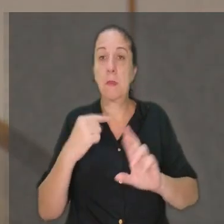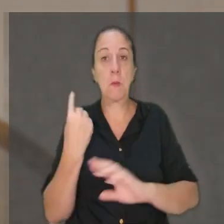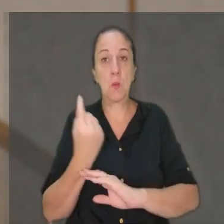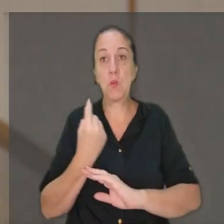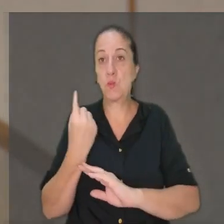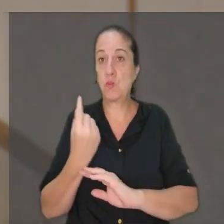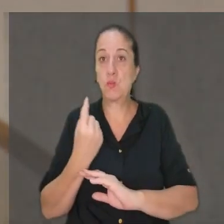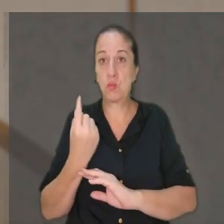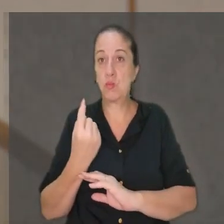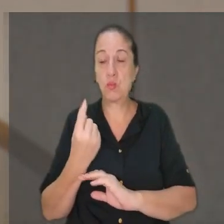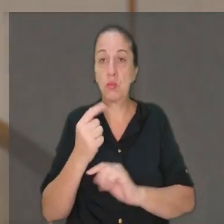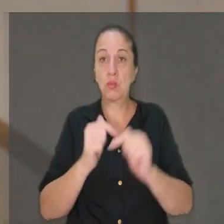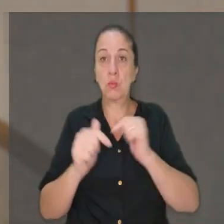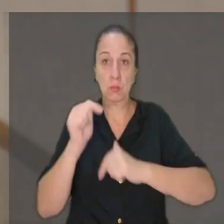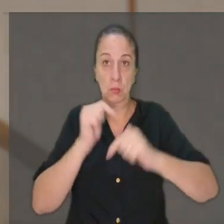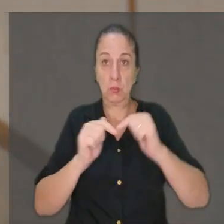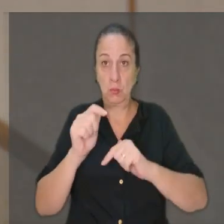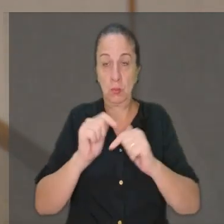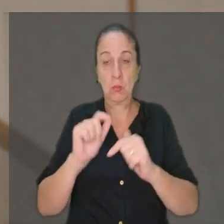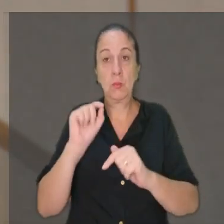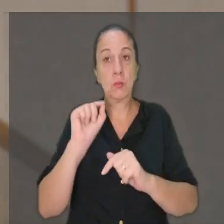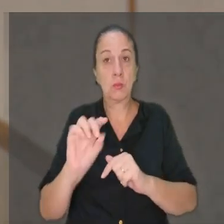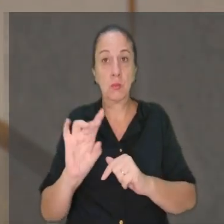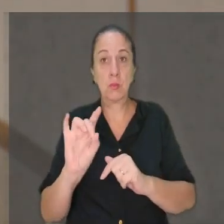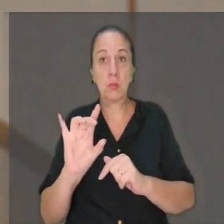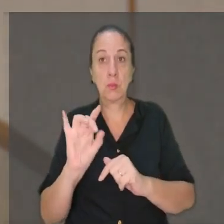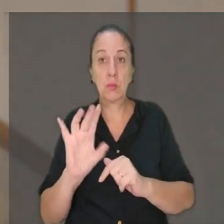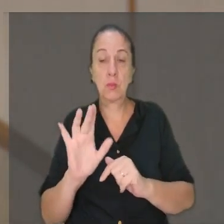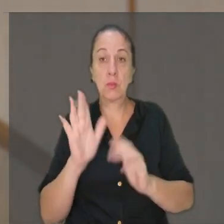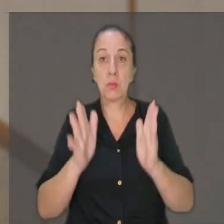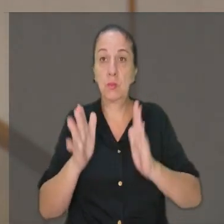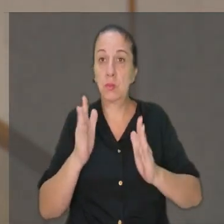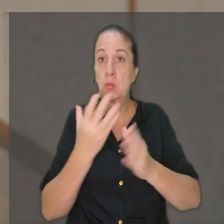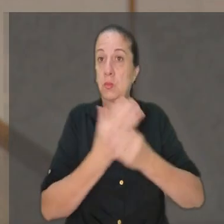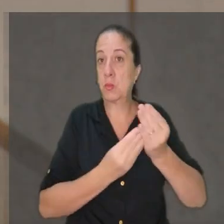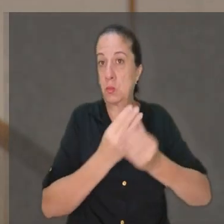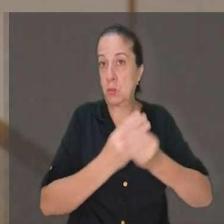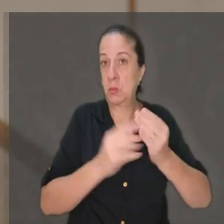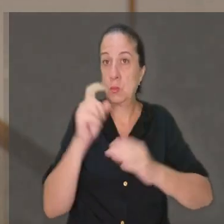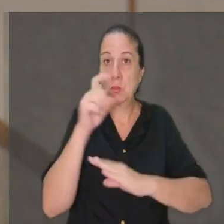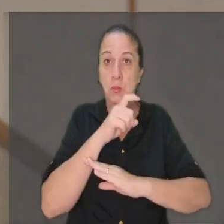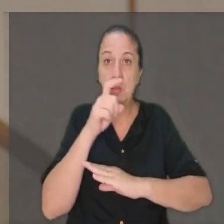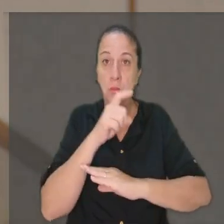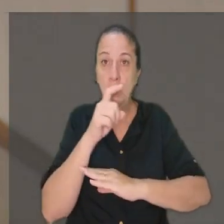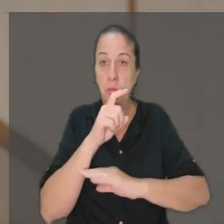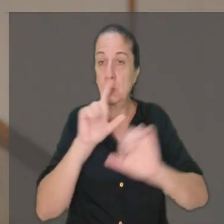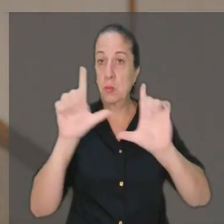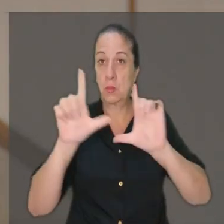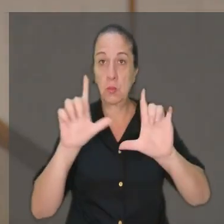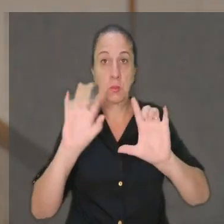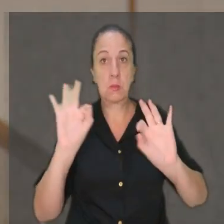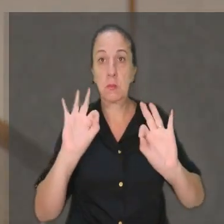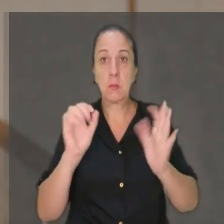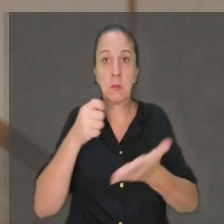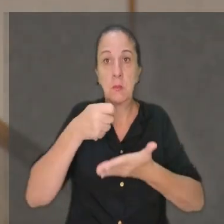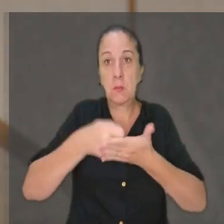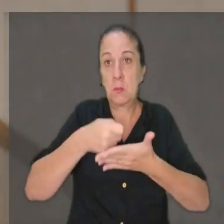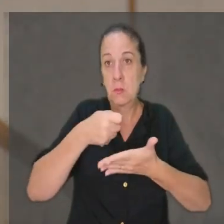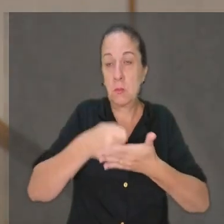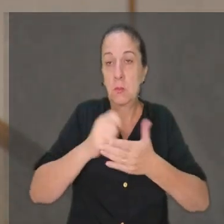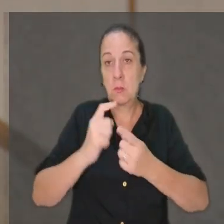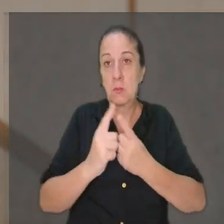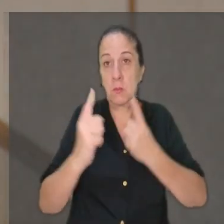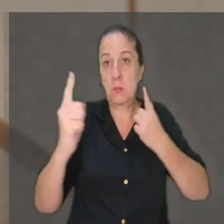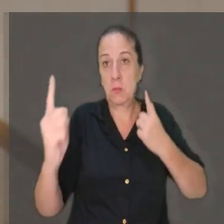que a prestação de serviços do artista se dava somente durante a produção das novelas, sem qualquer obrigatoriedade, o